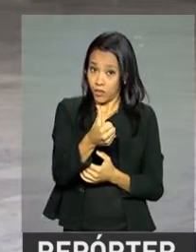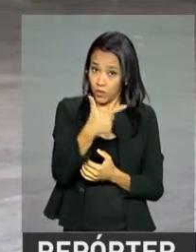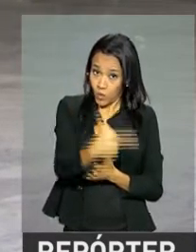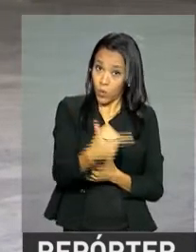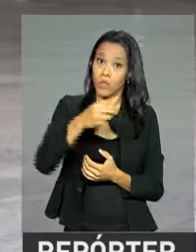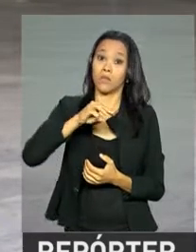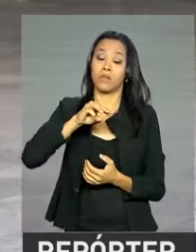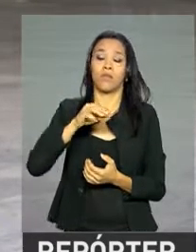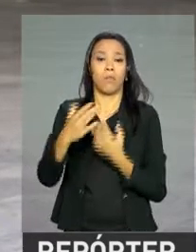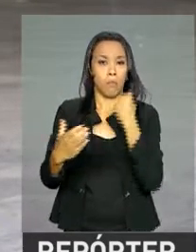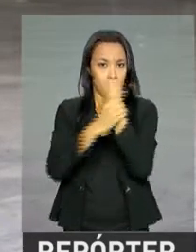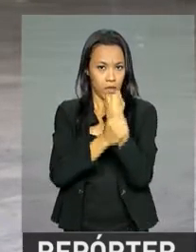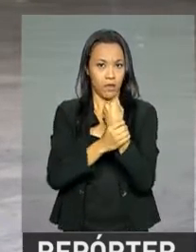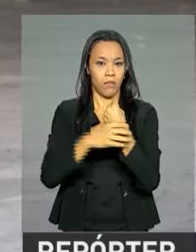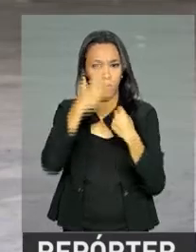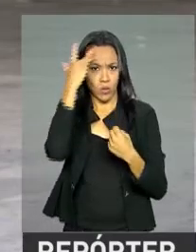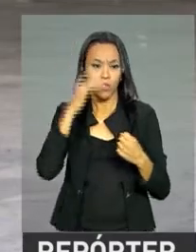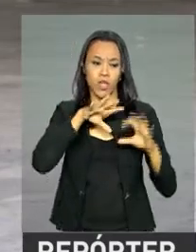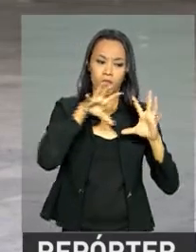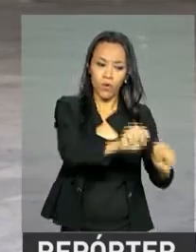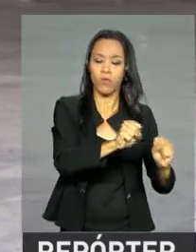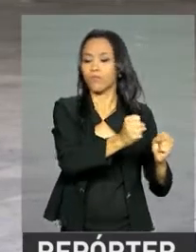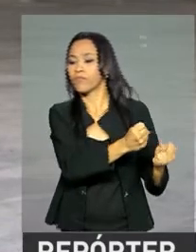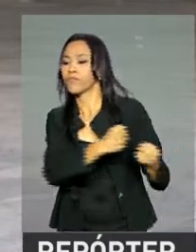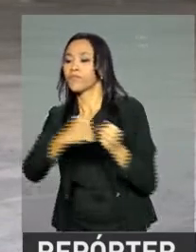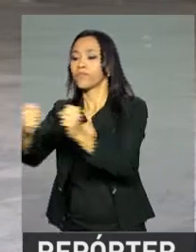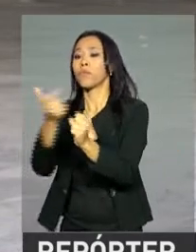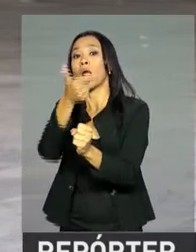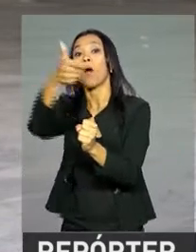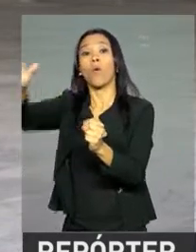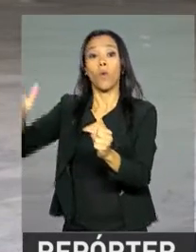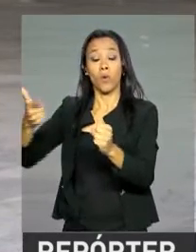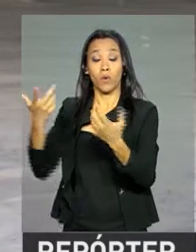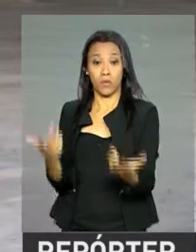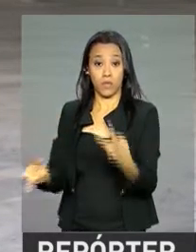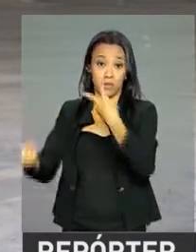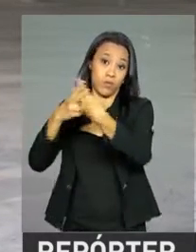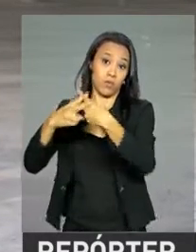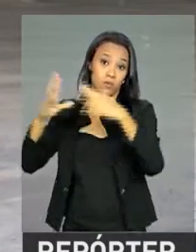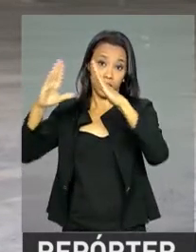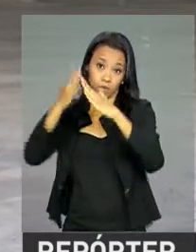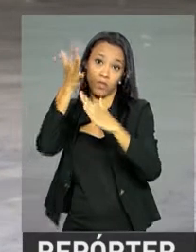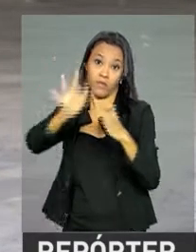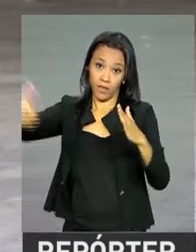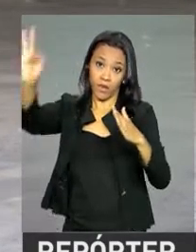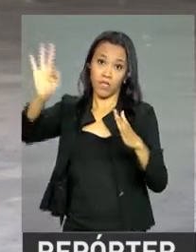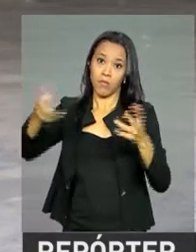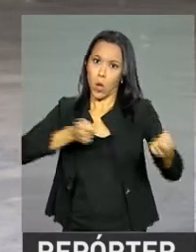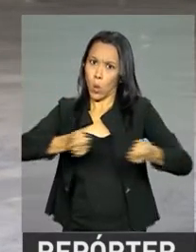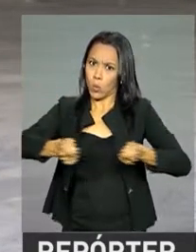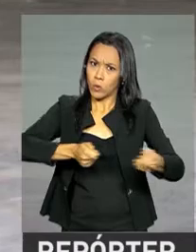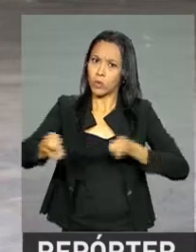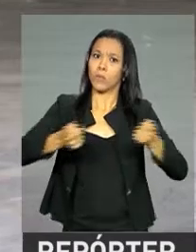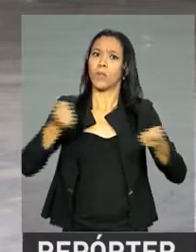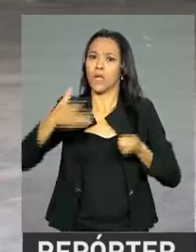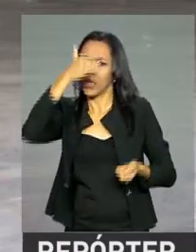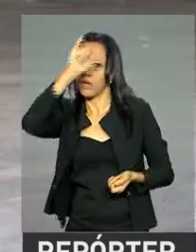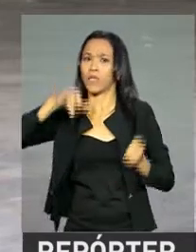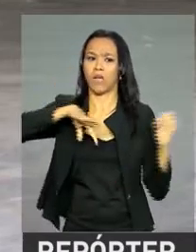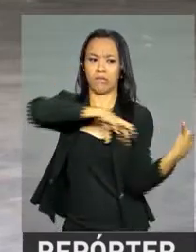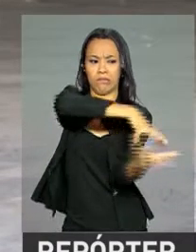transferidos dos presídios desses estados para outros presídios federais para contribuir para controlar a situação nos presídios